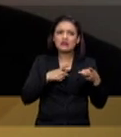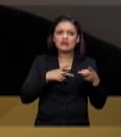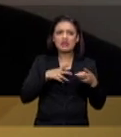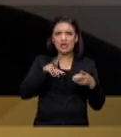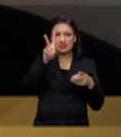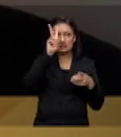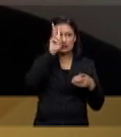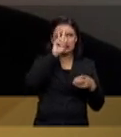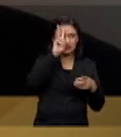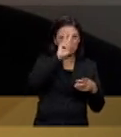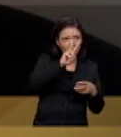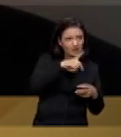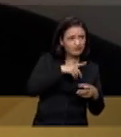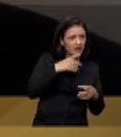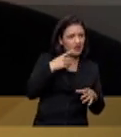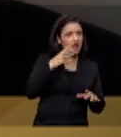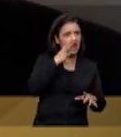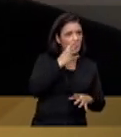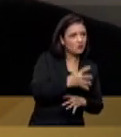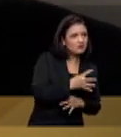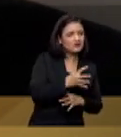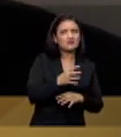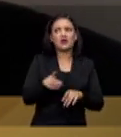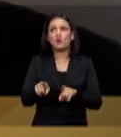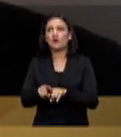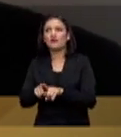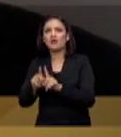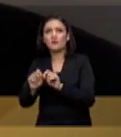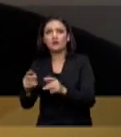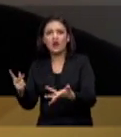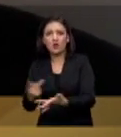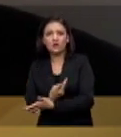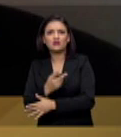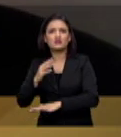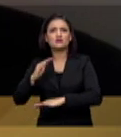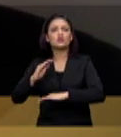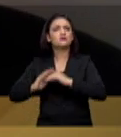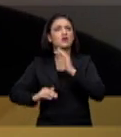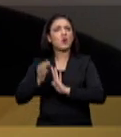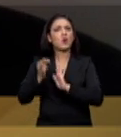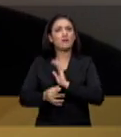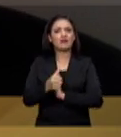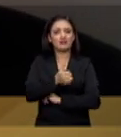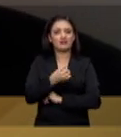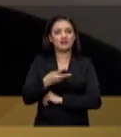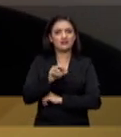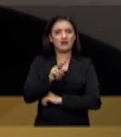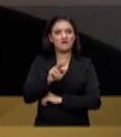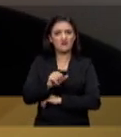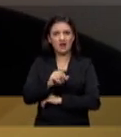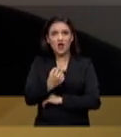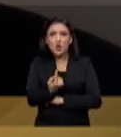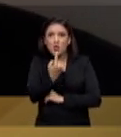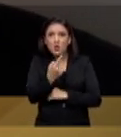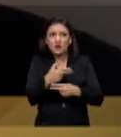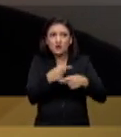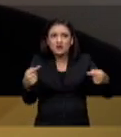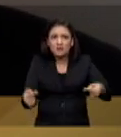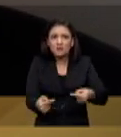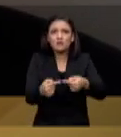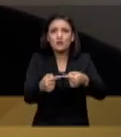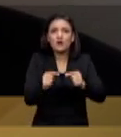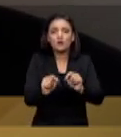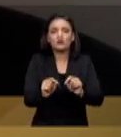na exordial acusatória e a causa atrativa da competência da 13ª Vara Federal de Curitiba é